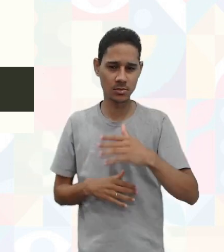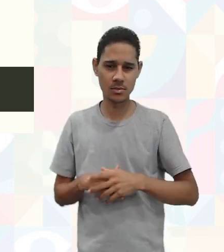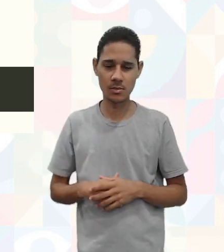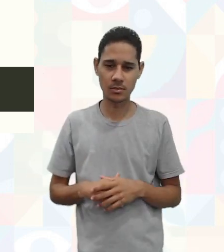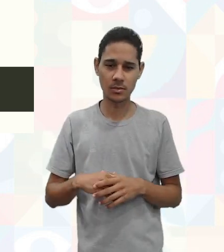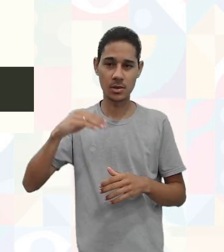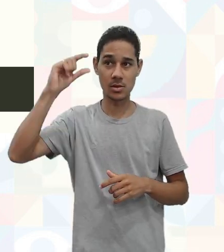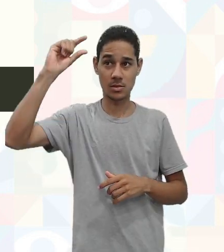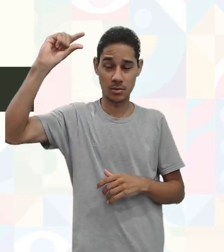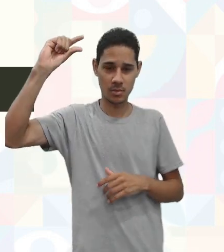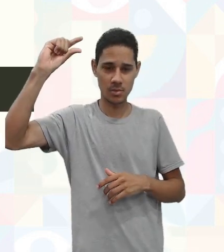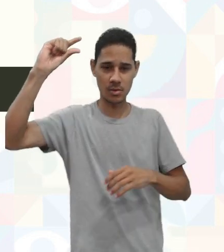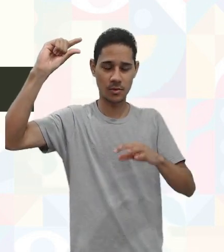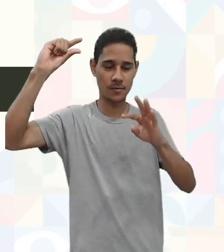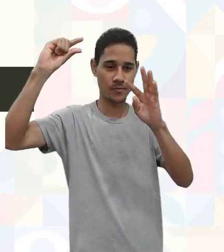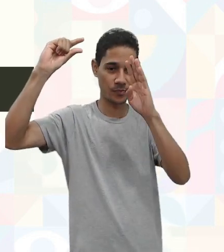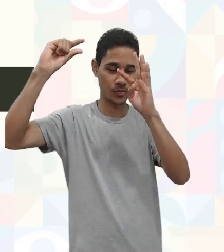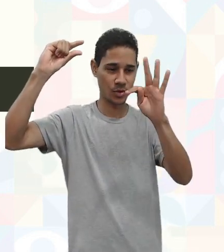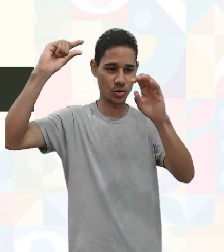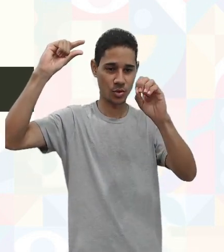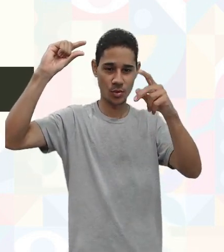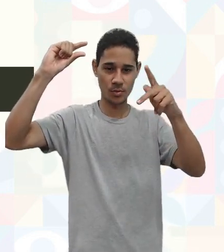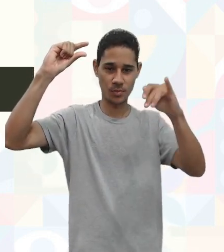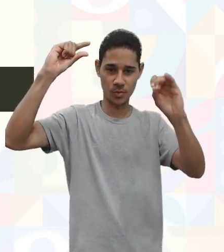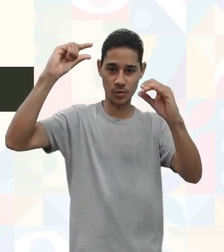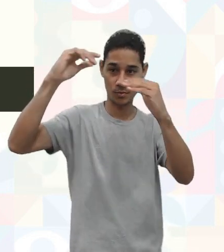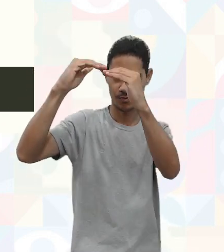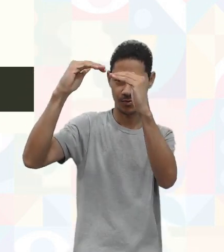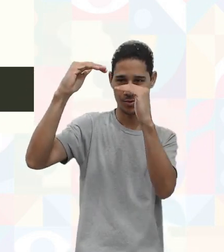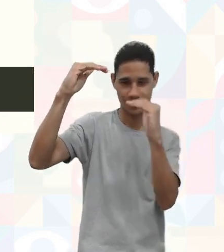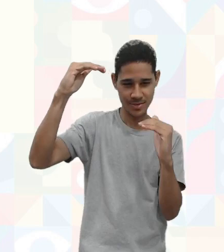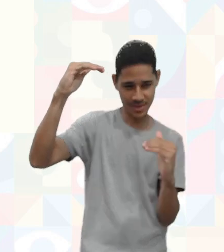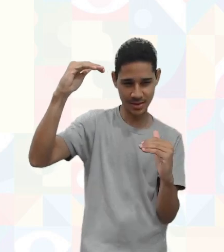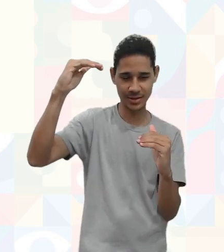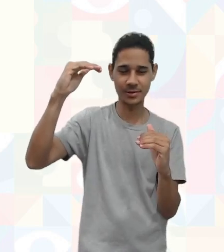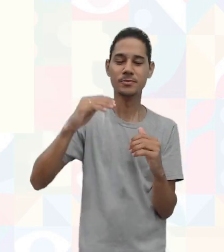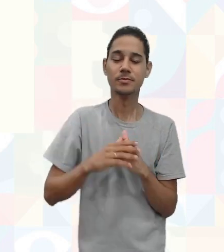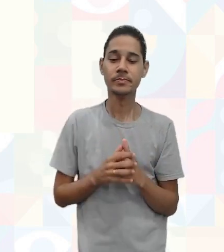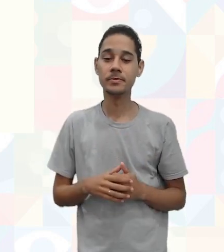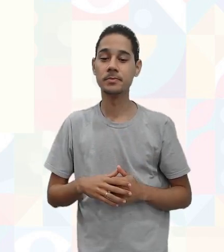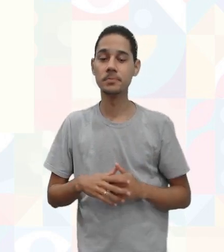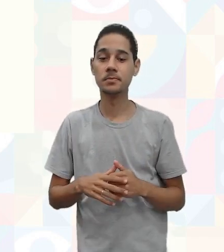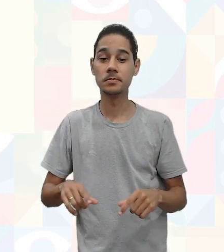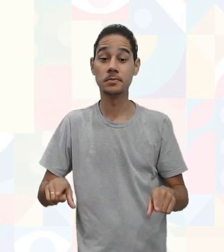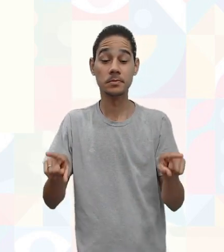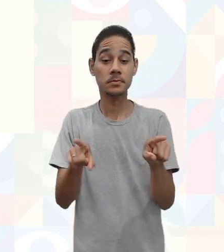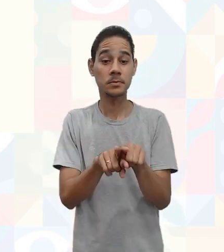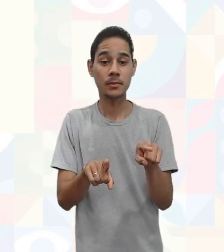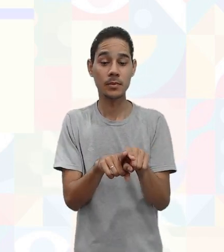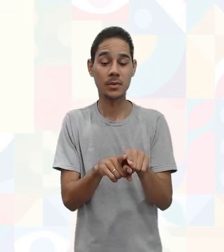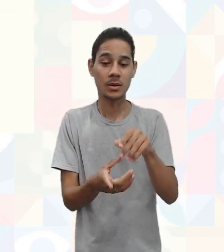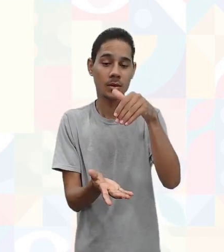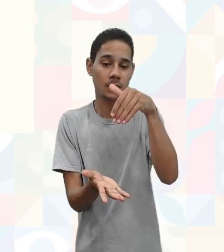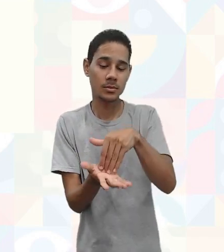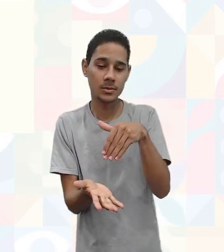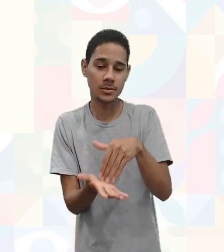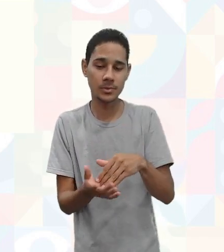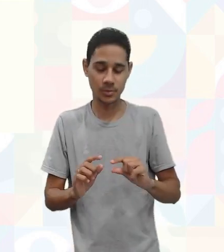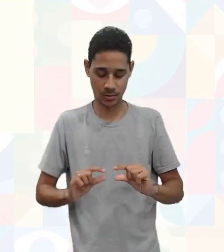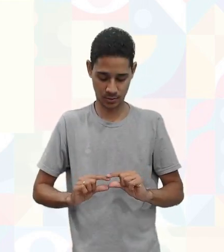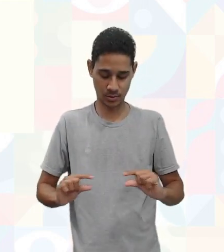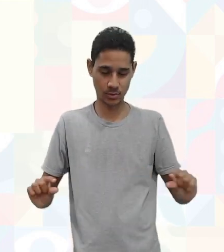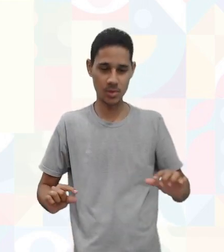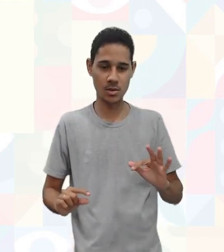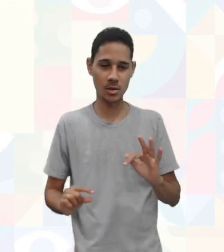divisão do tópico e do subtópico, certo? E temos aqui, por fim, o